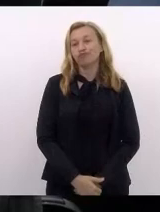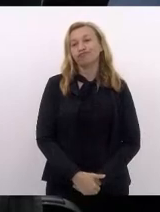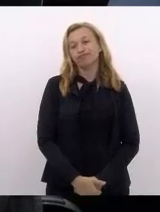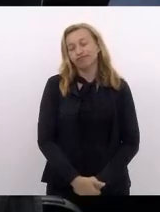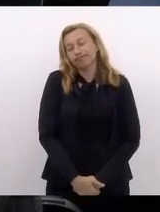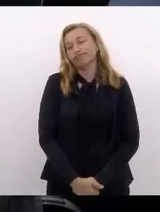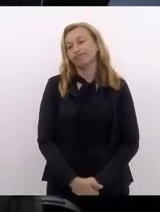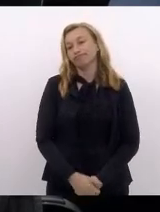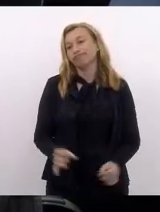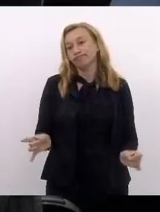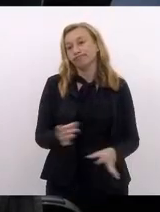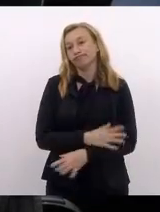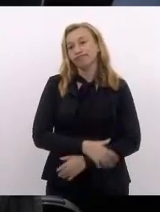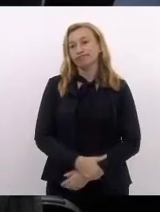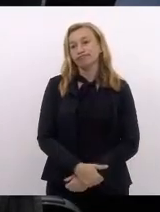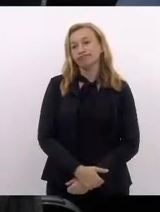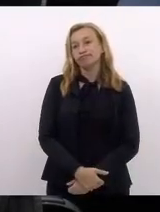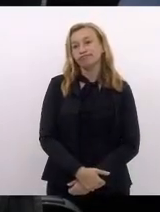pronto